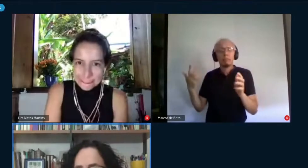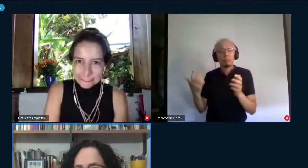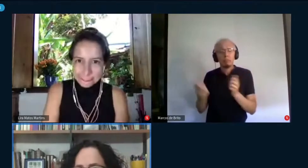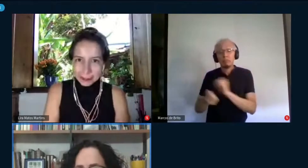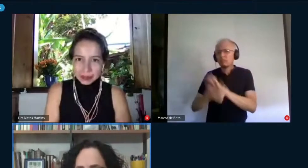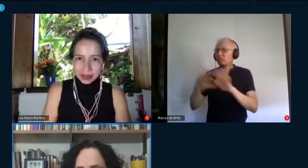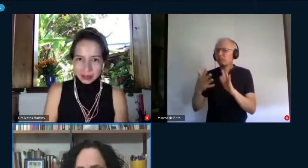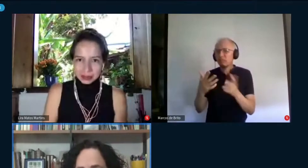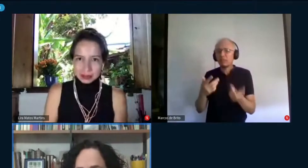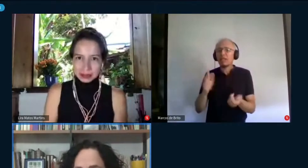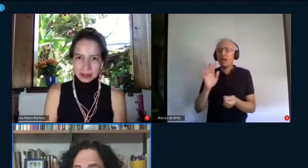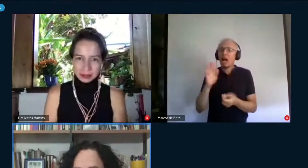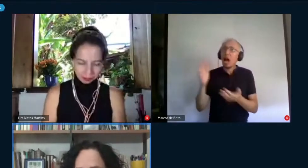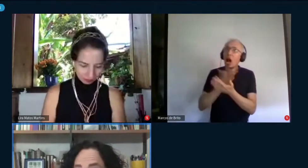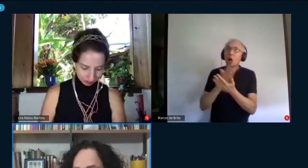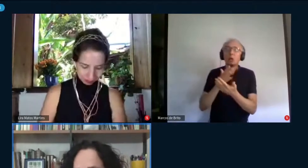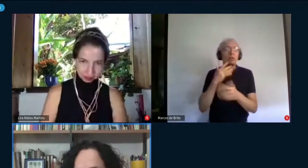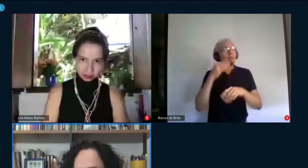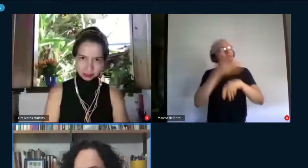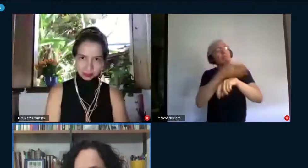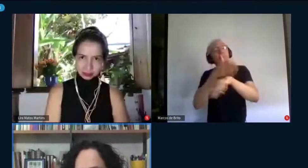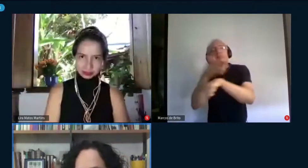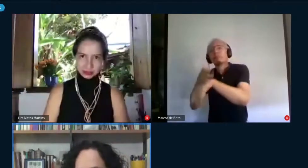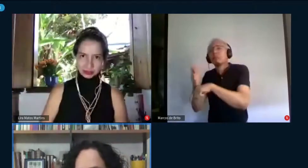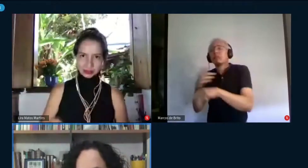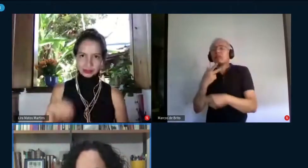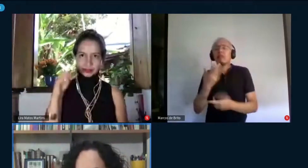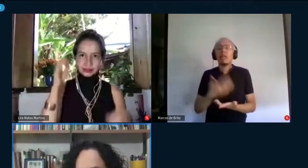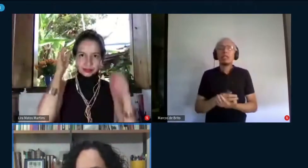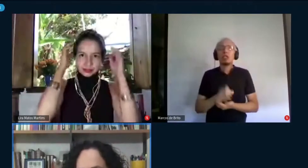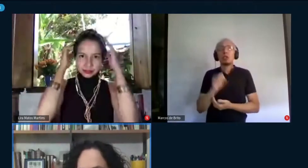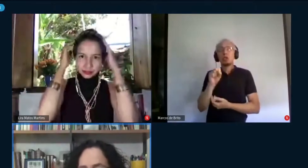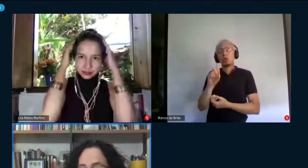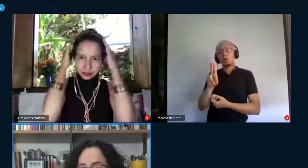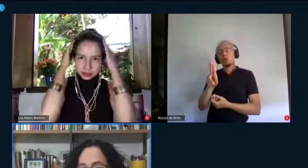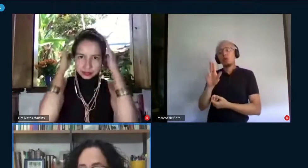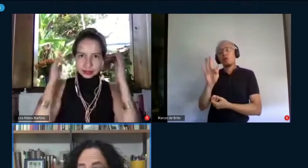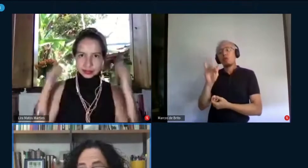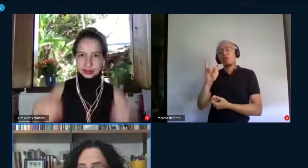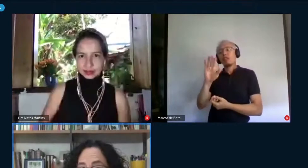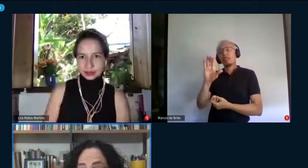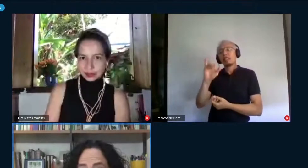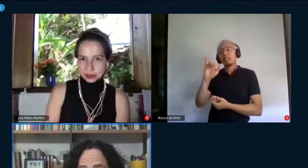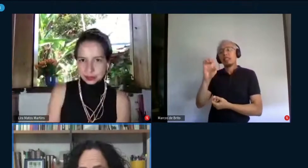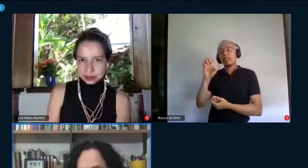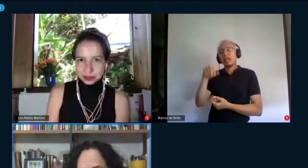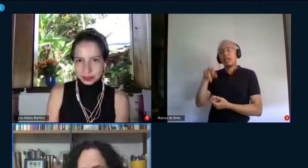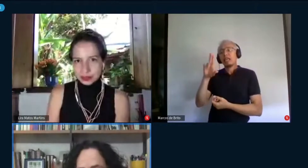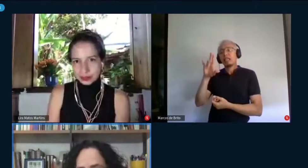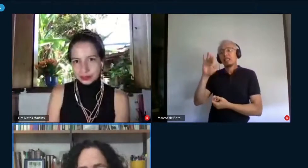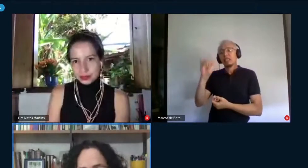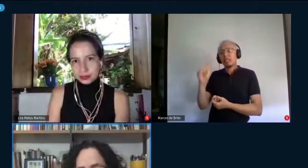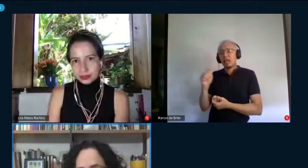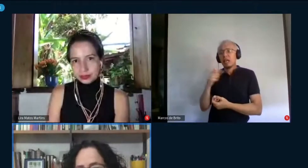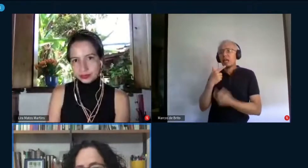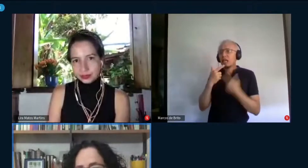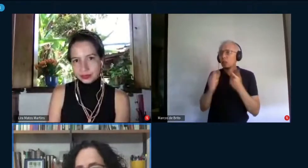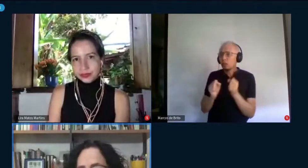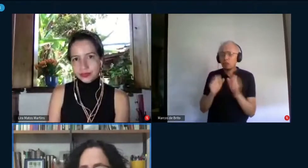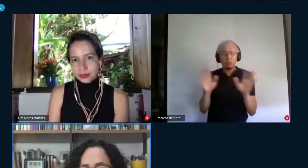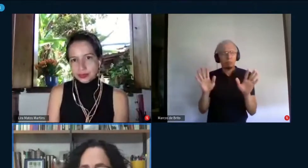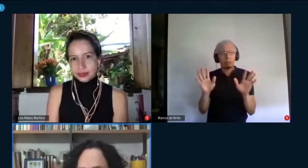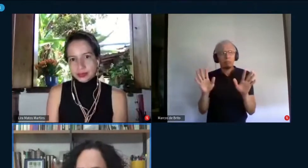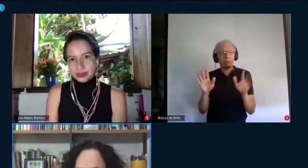tempos, eu participei de algumas bancas que falavam de suficiência linguística, por exemplo, né? Termos que vão aparecendo, e se a gente não